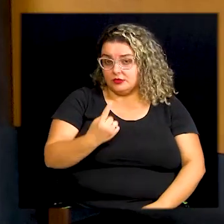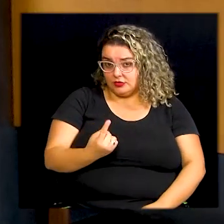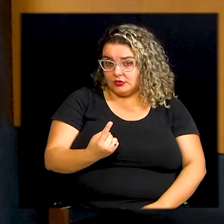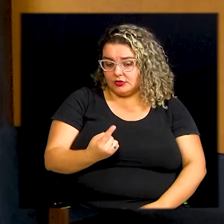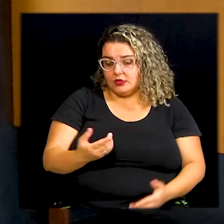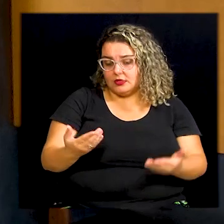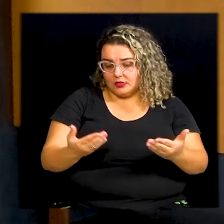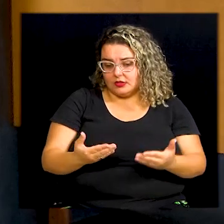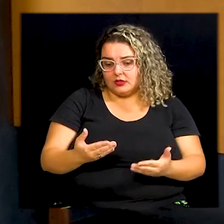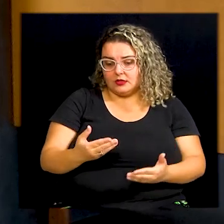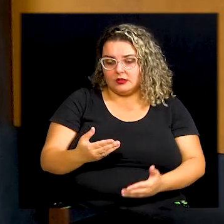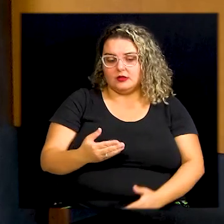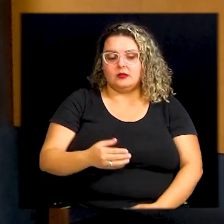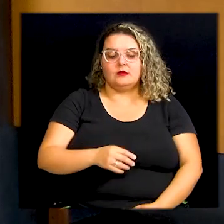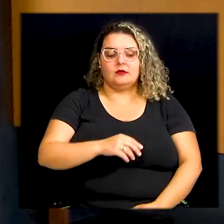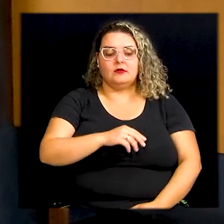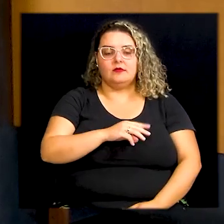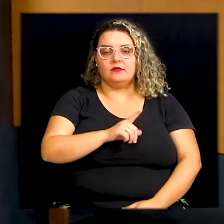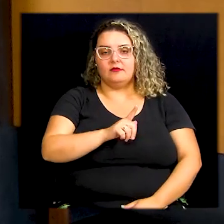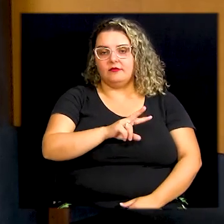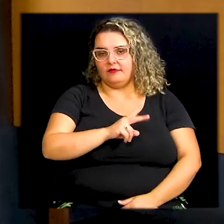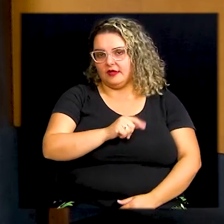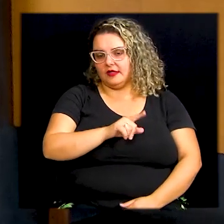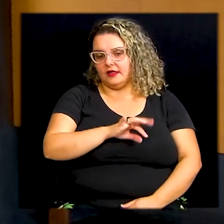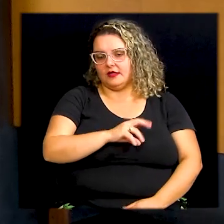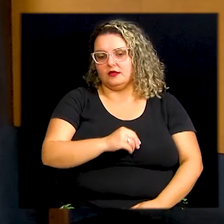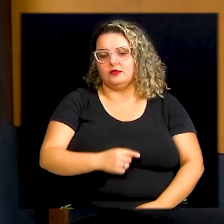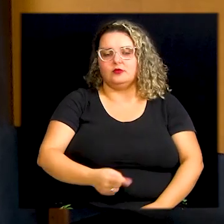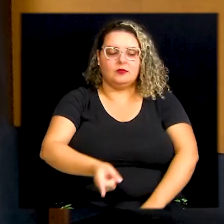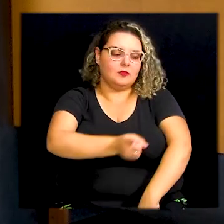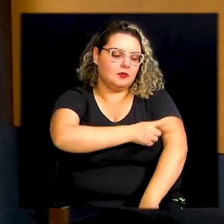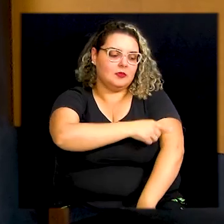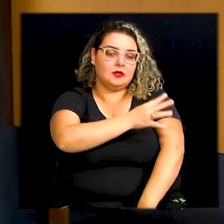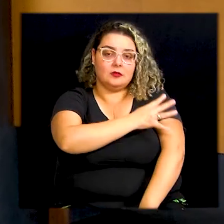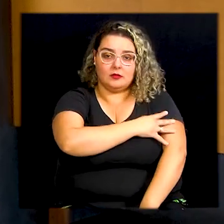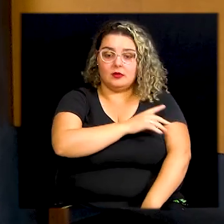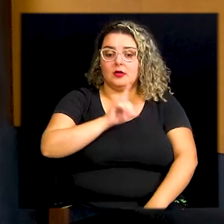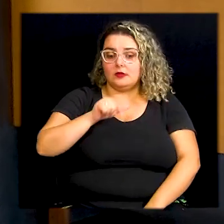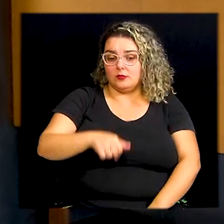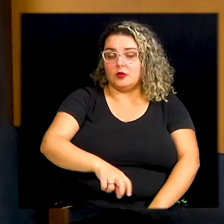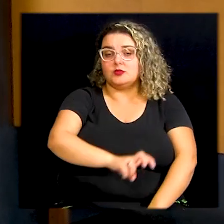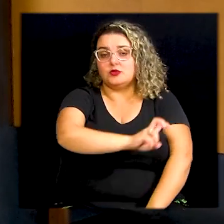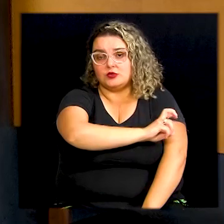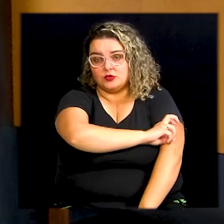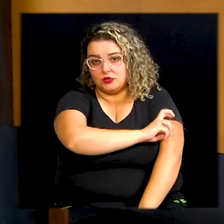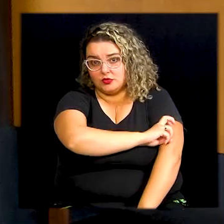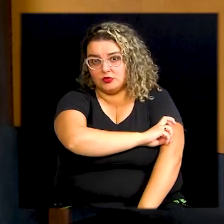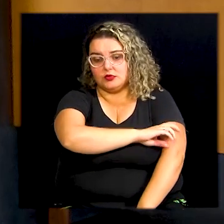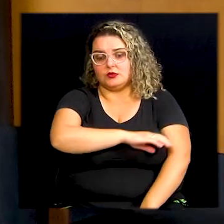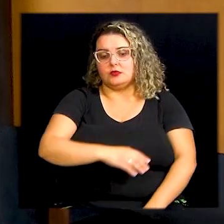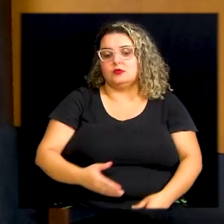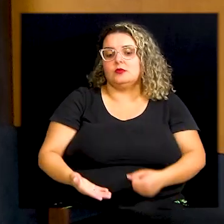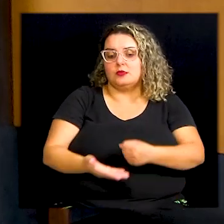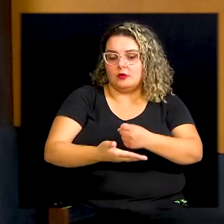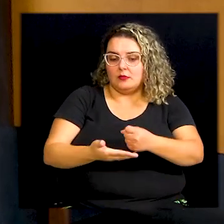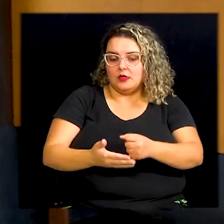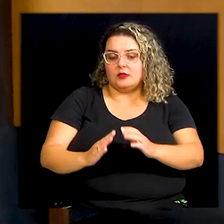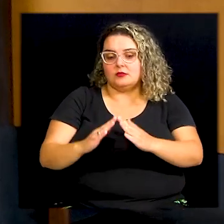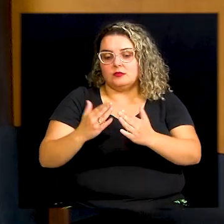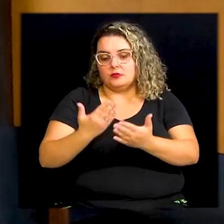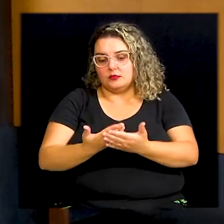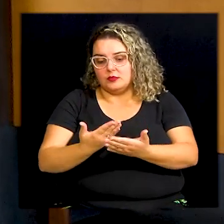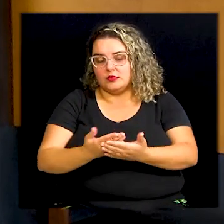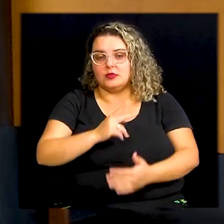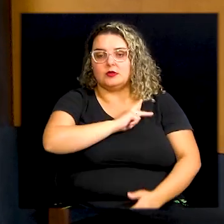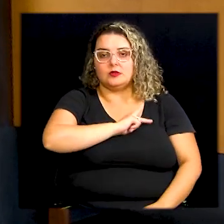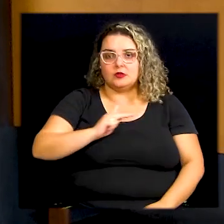DIC 1, que agora é Magali Valério, chama. Eu fiz do primeiro ano até o quarto. Aí depois o quinto ano, que aí foi quando eu entrei na base da Ponte Preta,